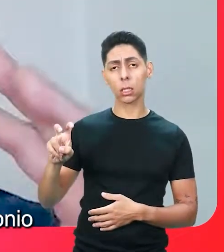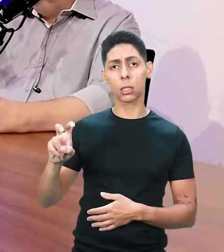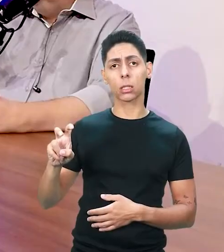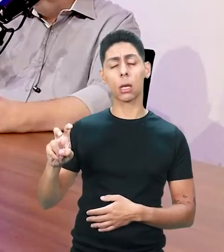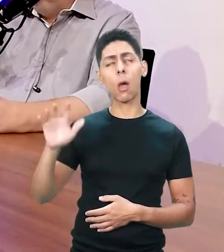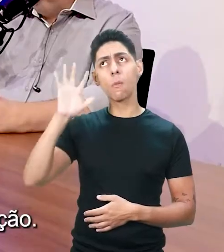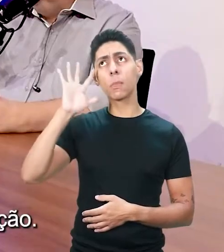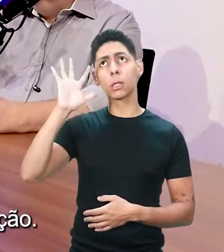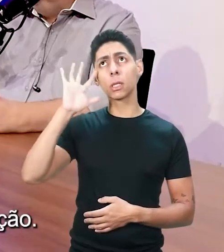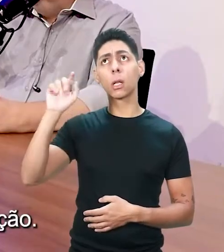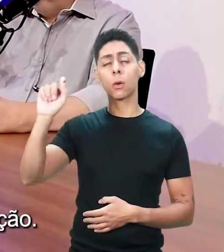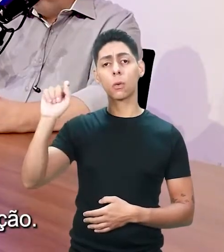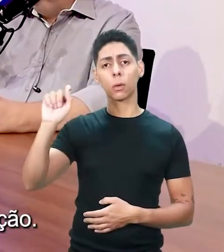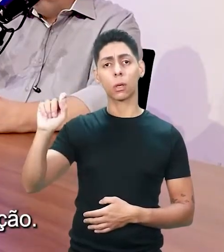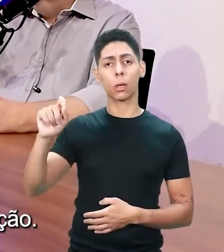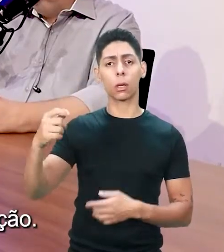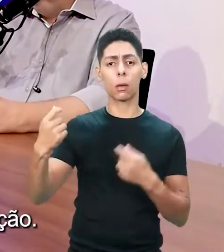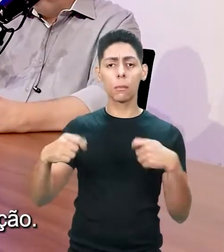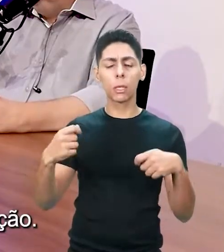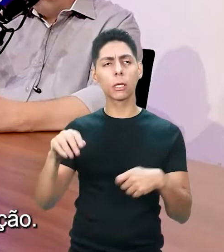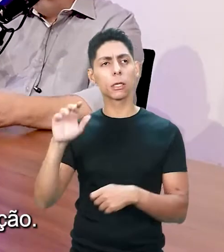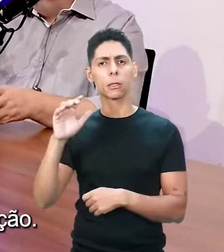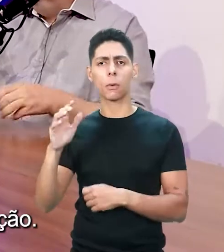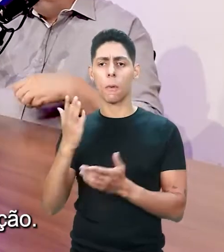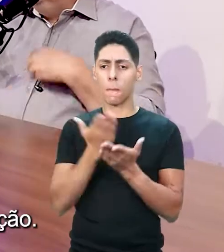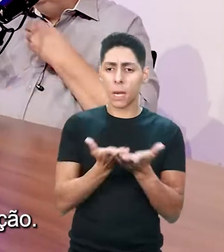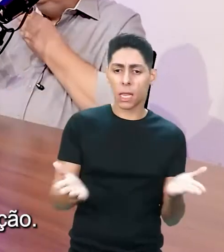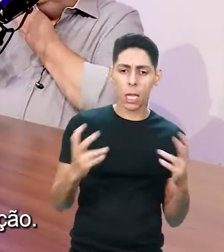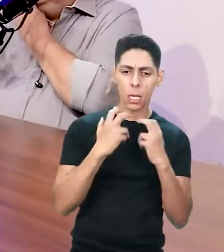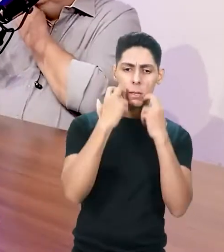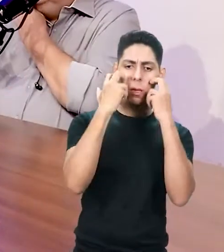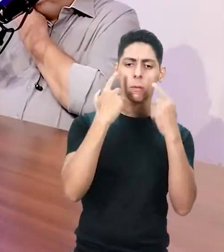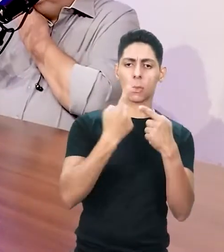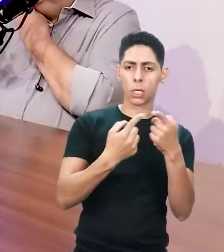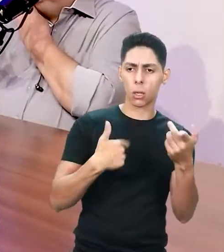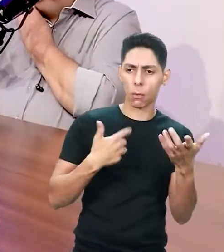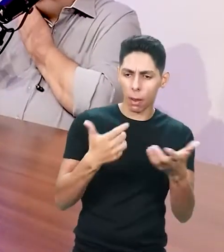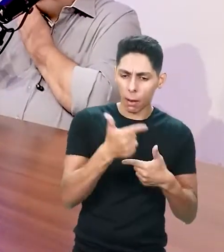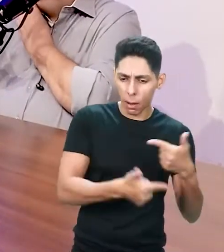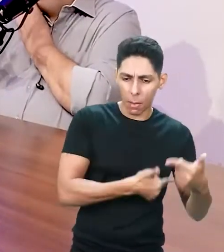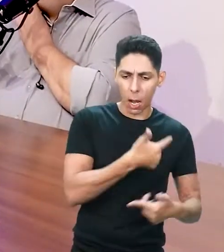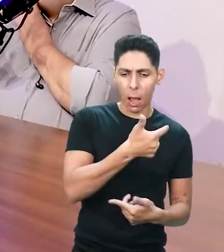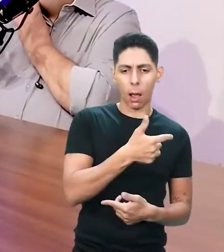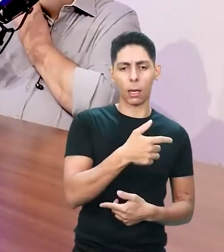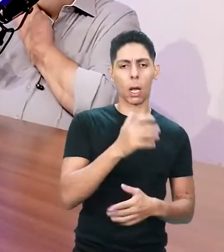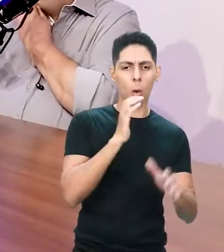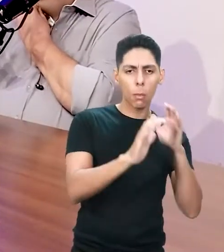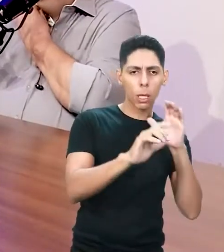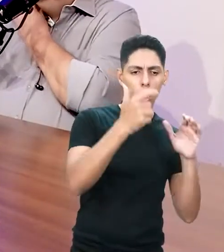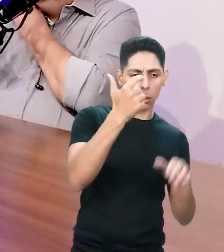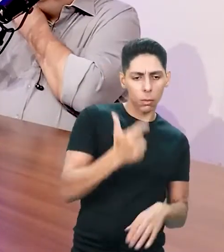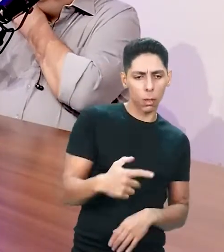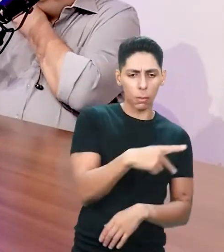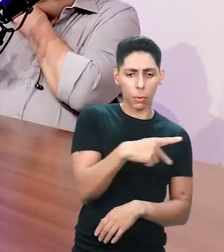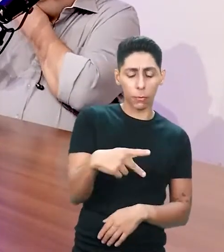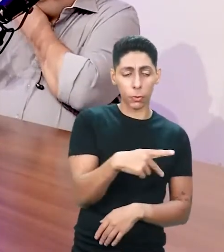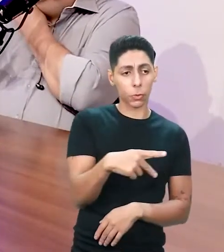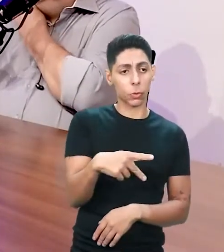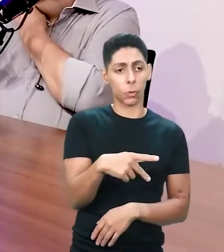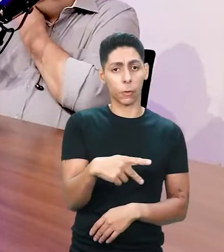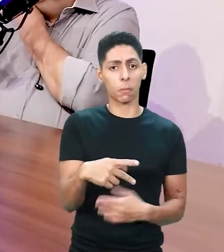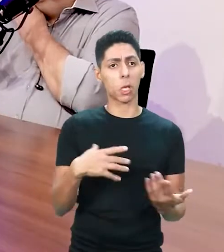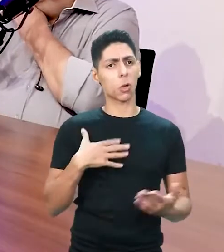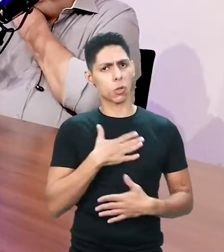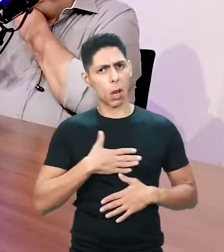seguinte, Antônio, eu tenho que vencer minha timidez. Porque se eu quero trabalhar em comunicação e ser professor, já era, àquela altura já eram minhas paixões. Sala